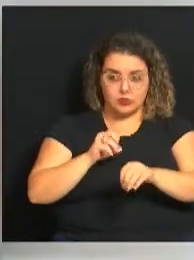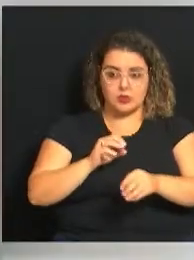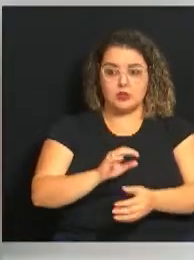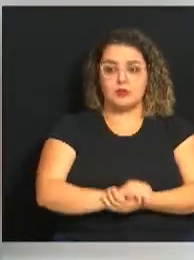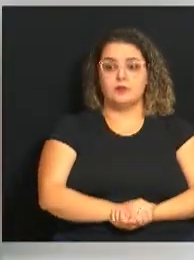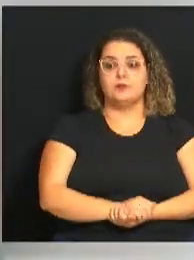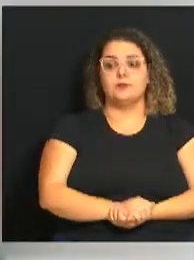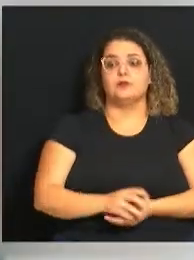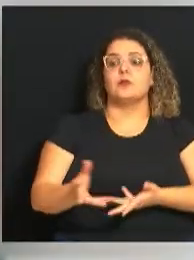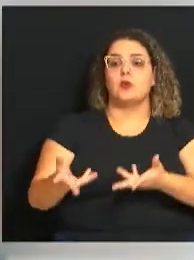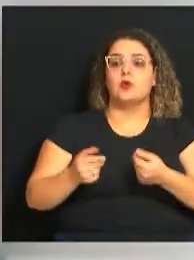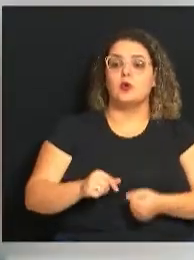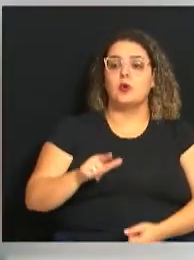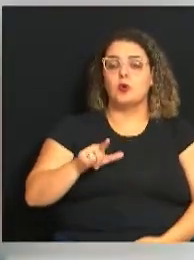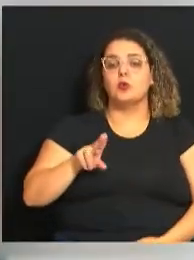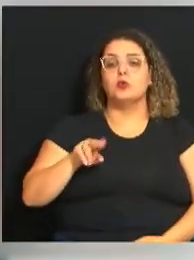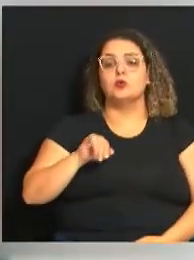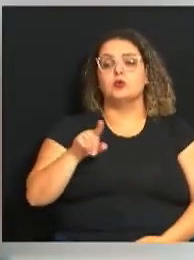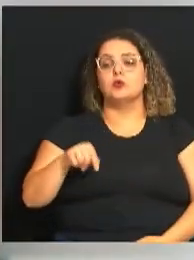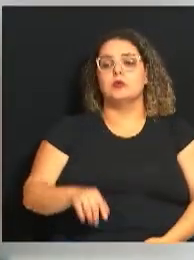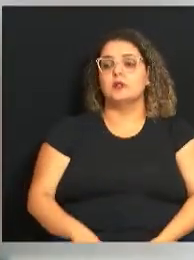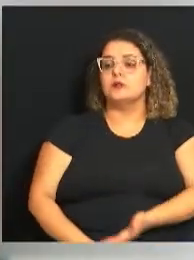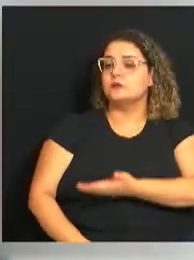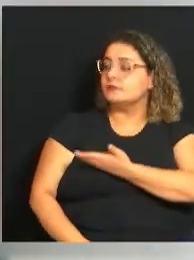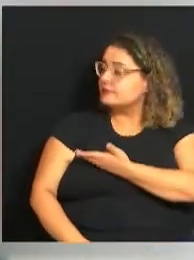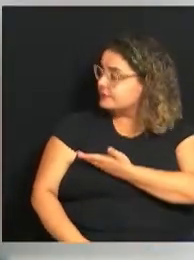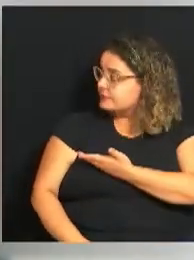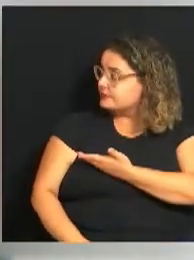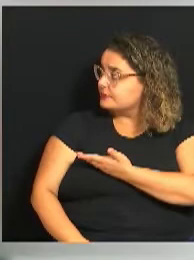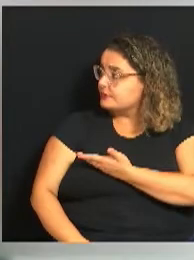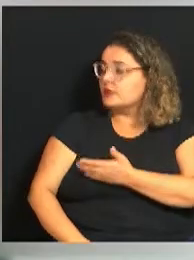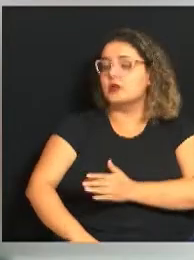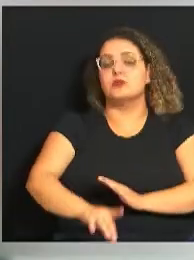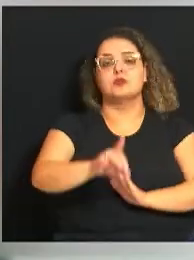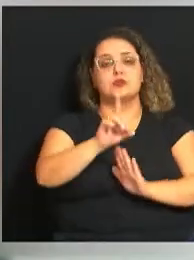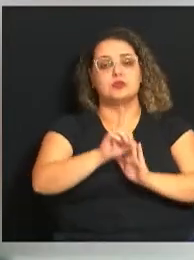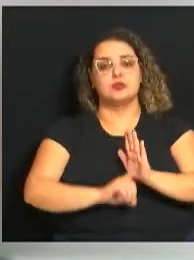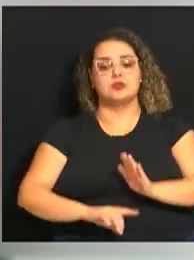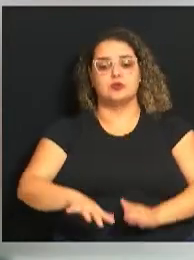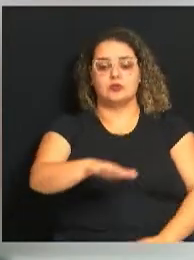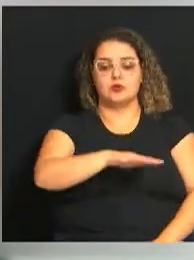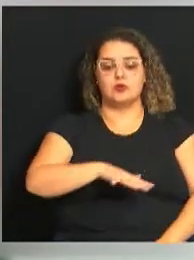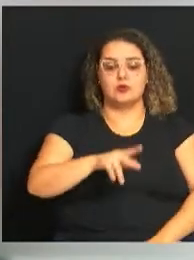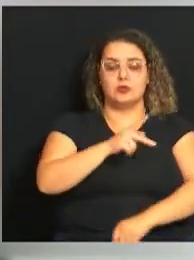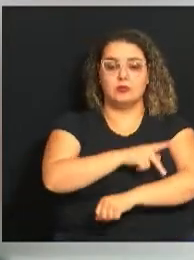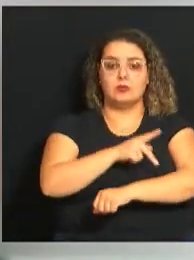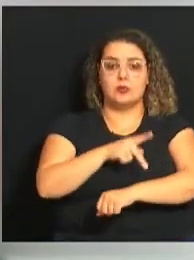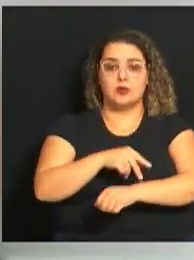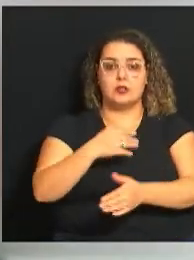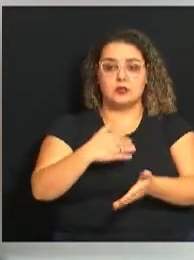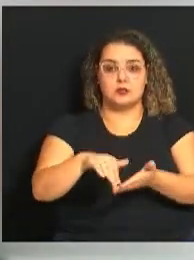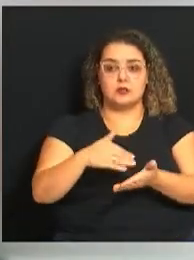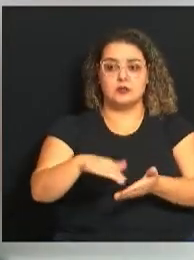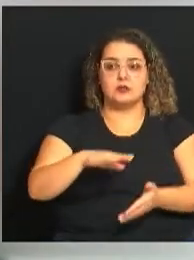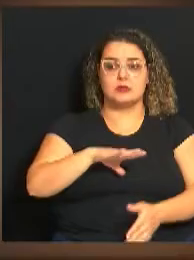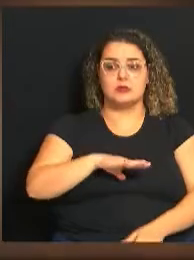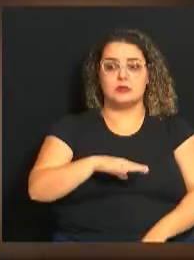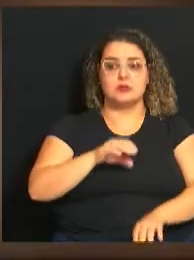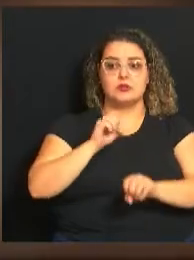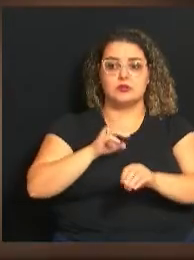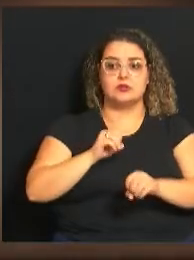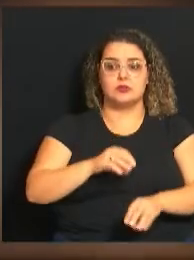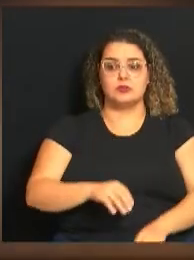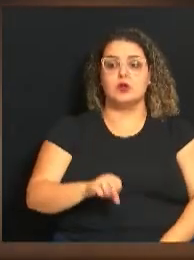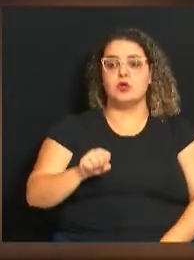Foram convidados para a reunião Luiz Mariguete, diretor do Departamento Pedagógico da Secretaria Municipal de Educação,